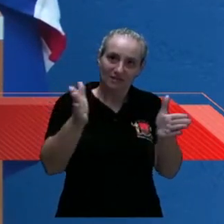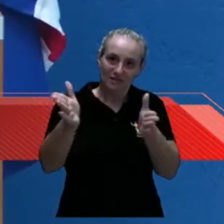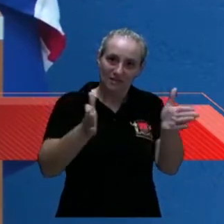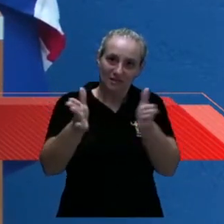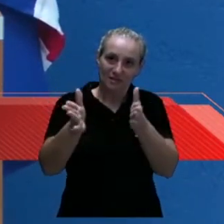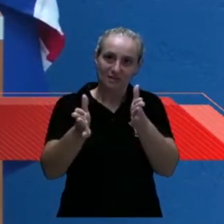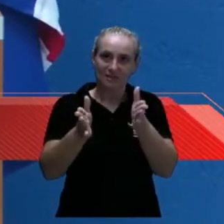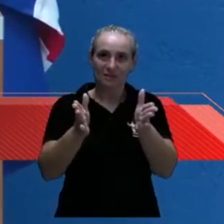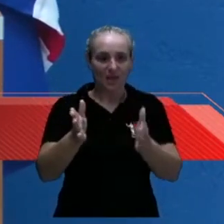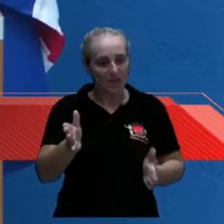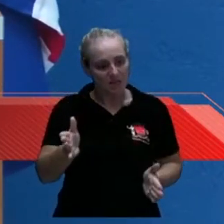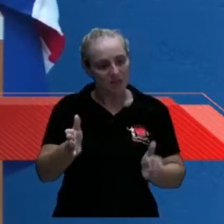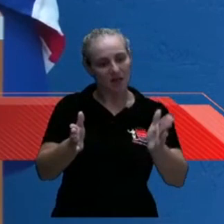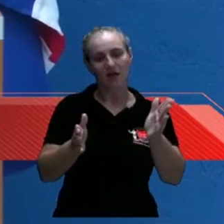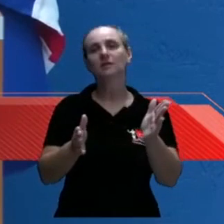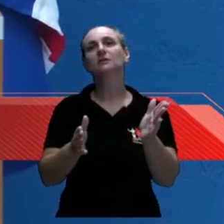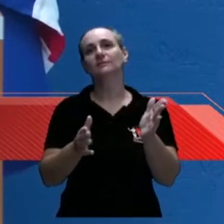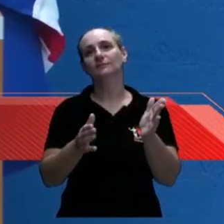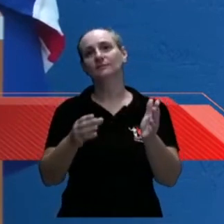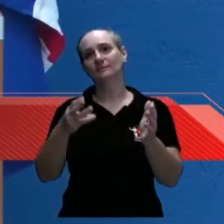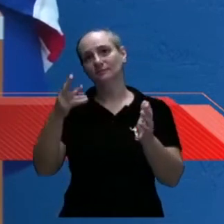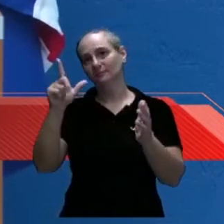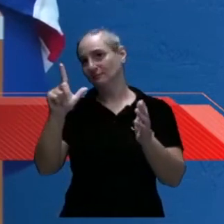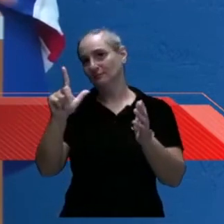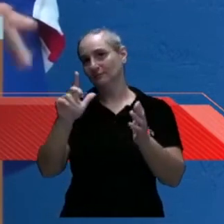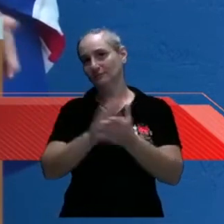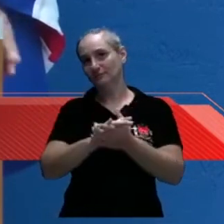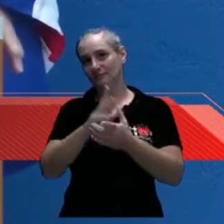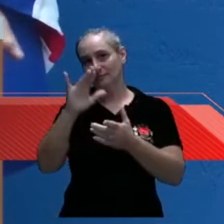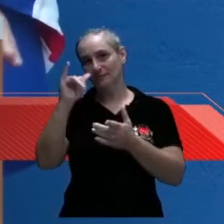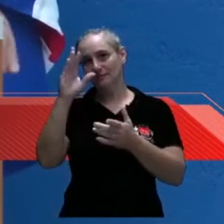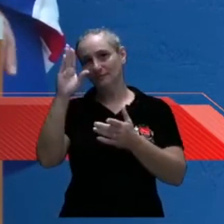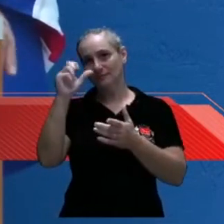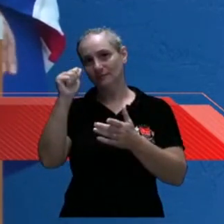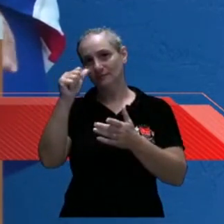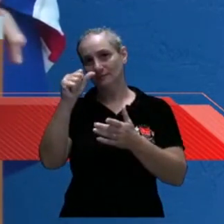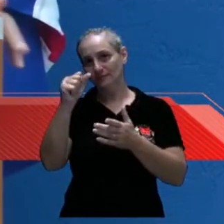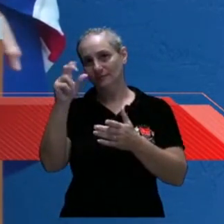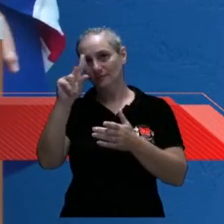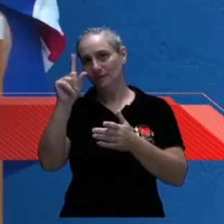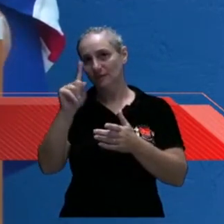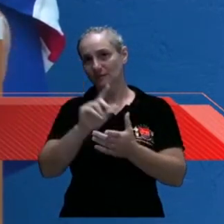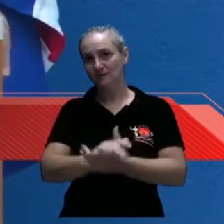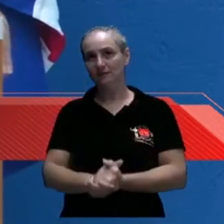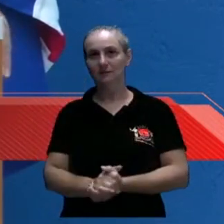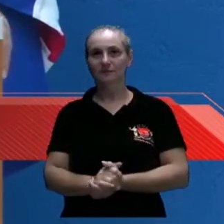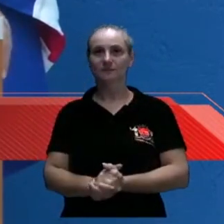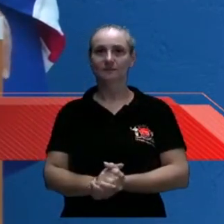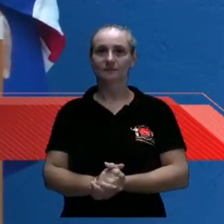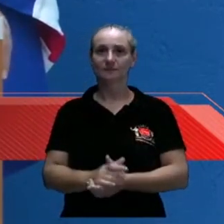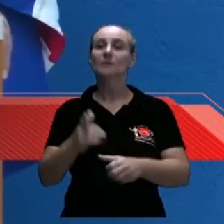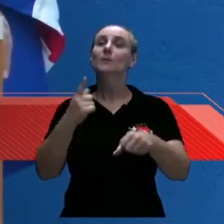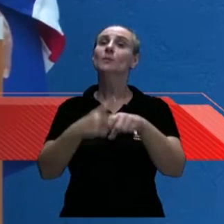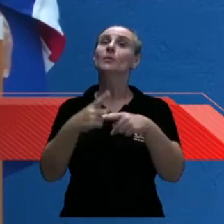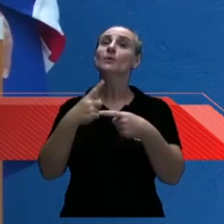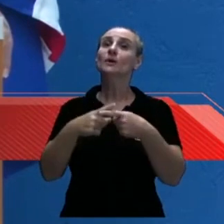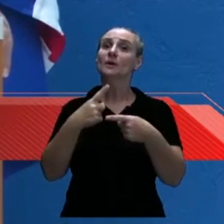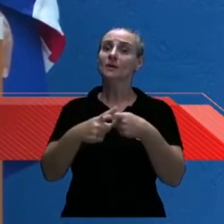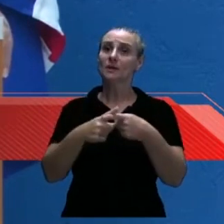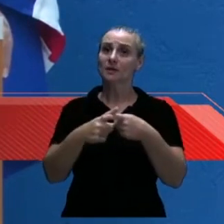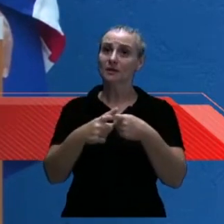da regional entre Três Lagoas e Campo Grande, não é Riba do Rio Pardo, não. Bom, então, por que que da